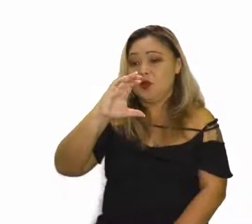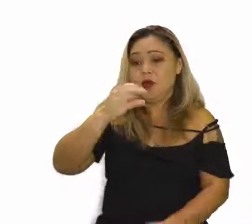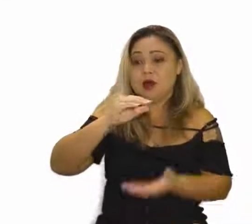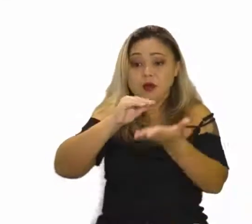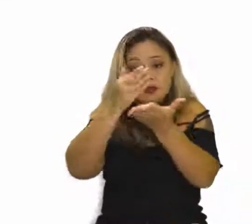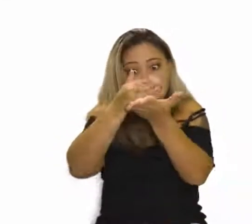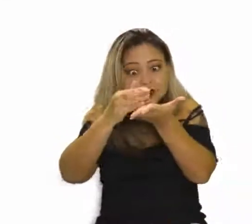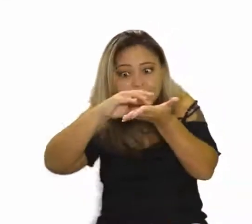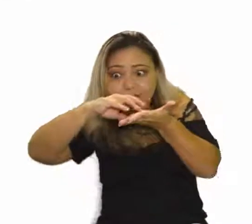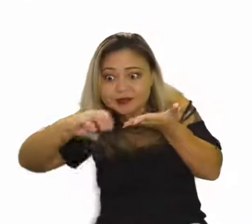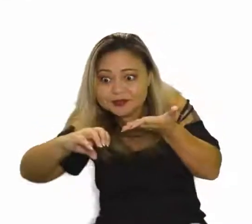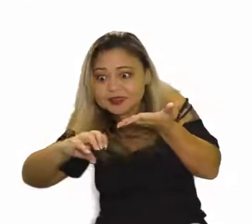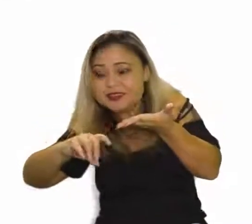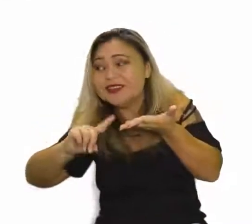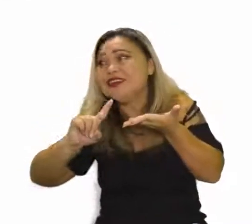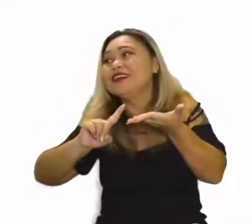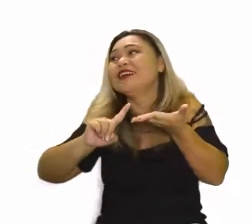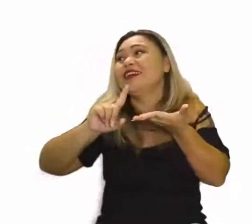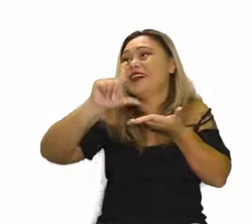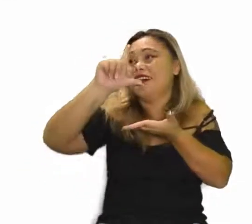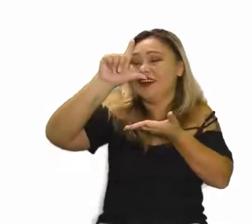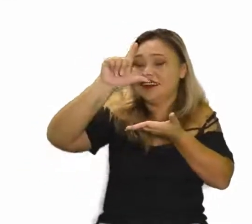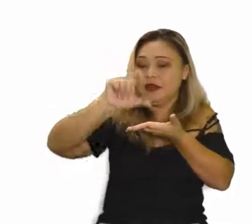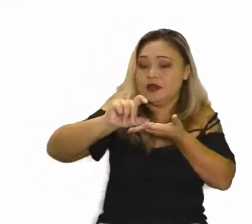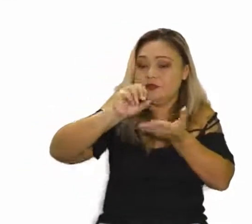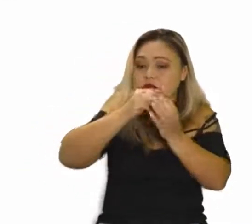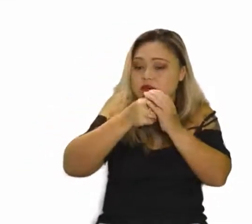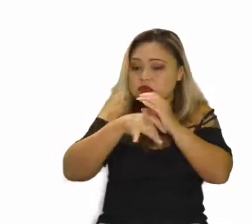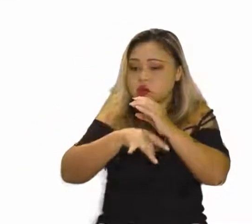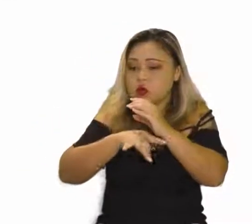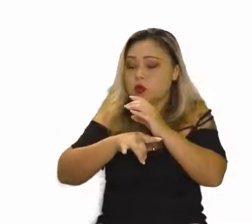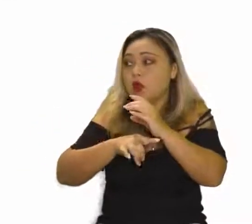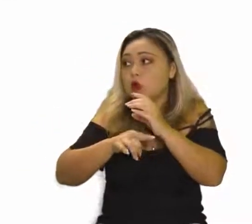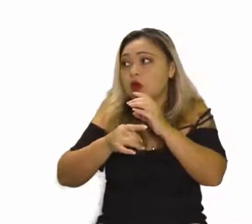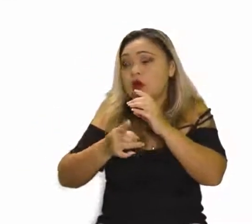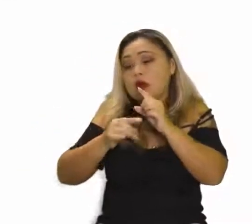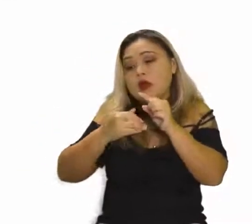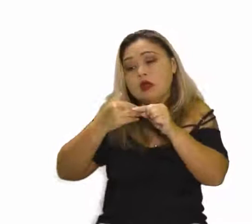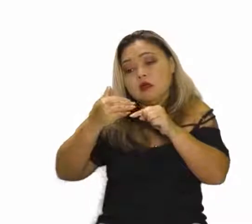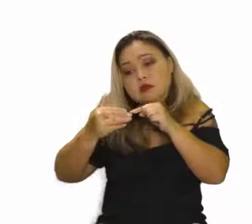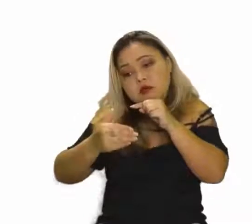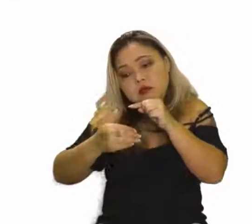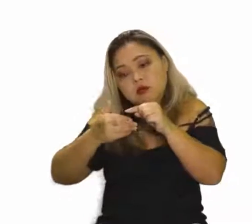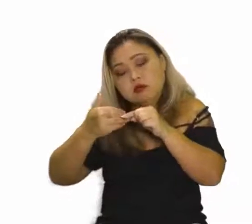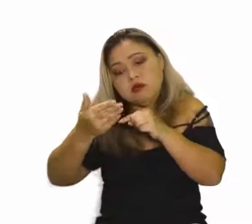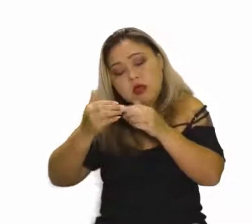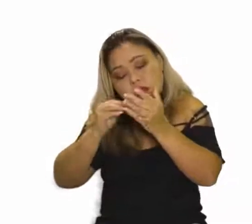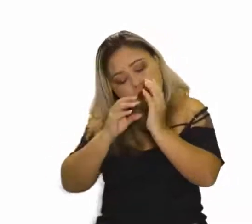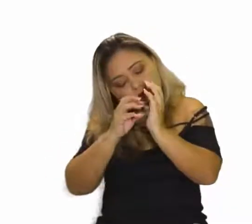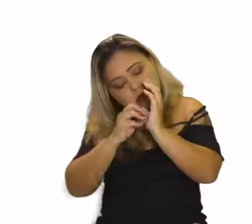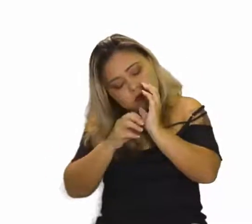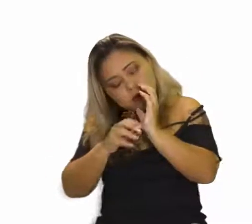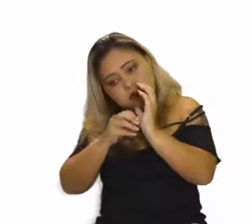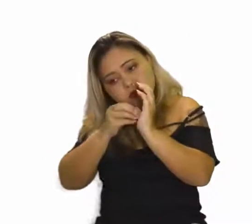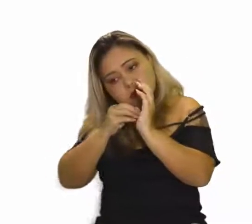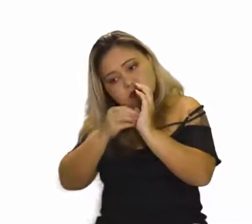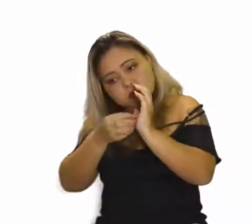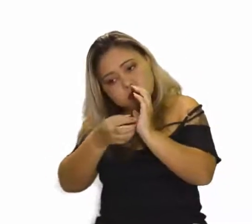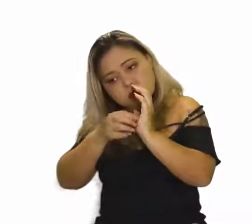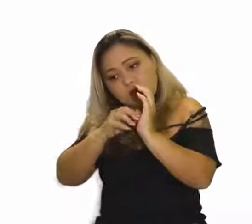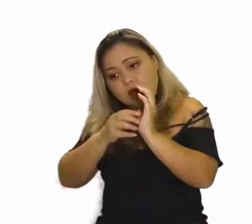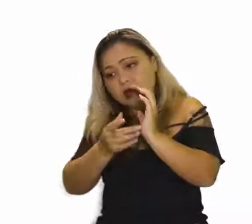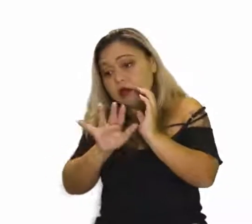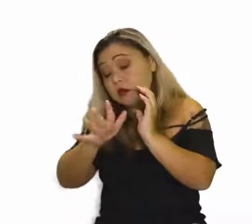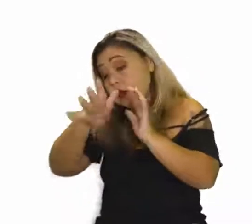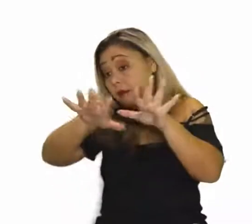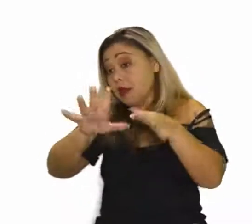inteiro pela metade. Não, é um ovo inteiro que ela bota e um que está na metade do oviduto dela. Isso depende da